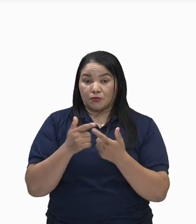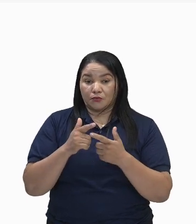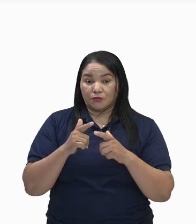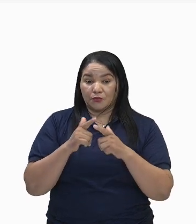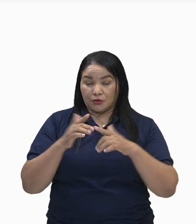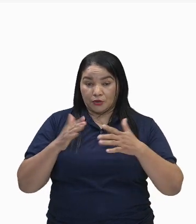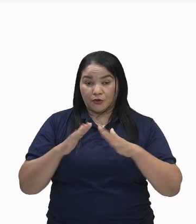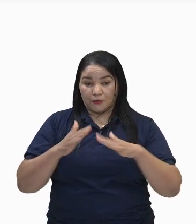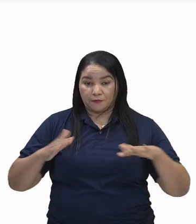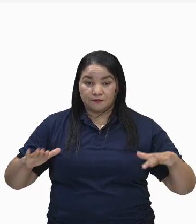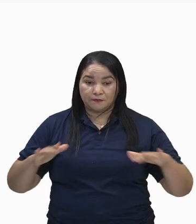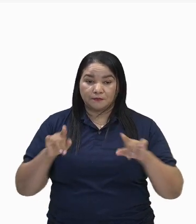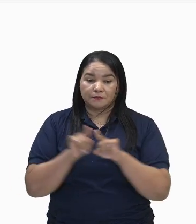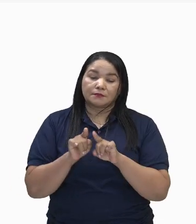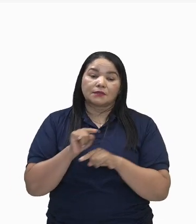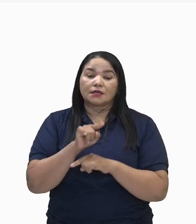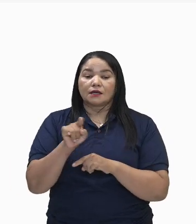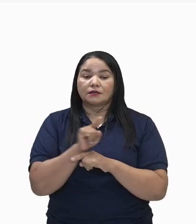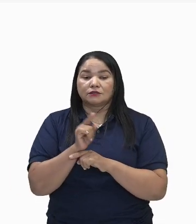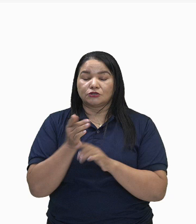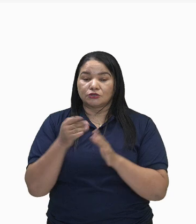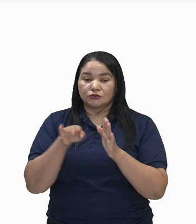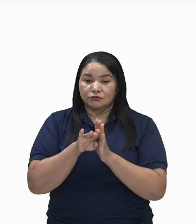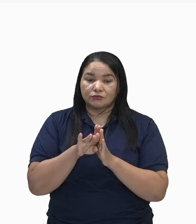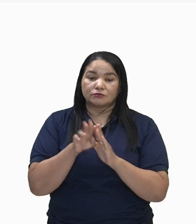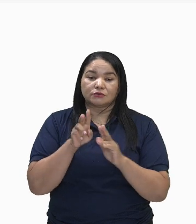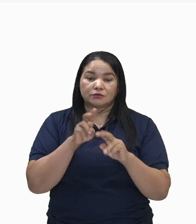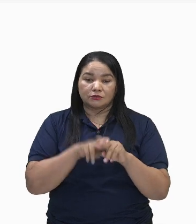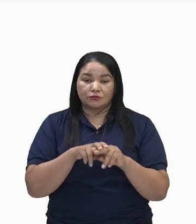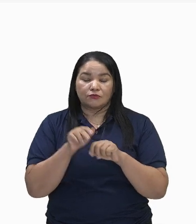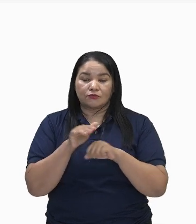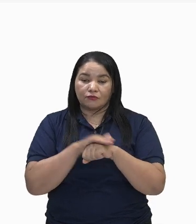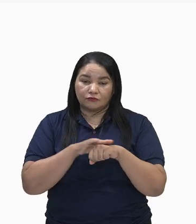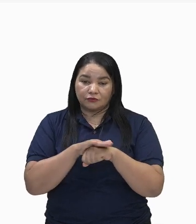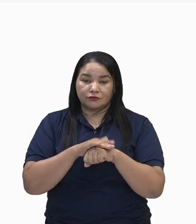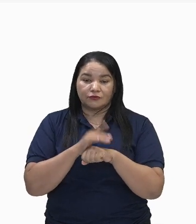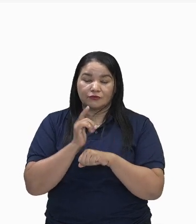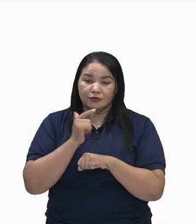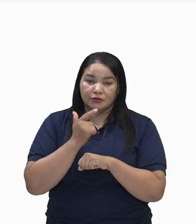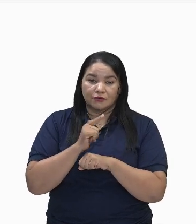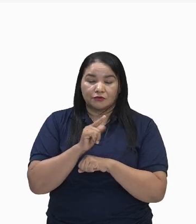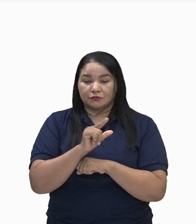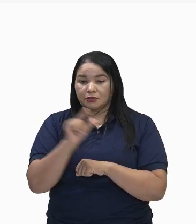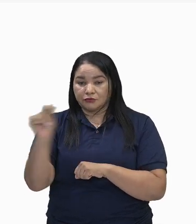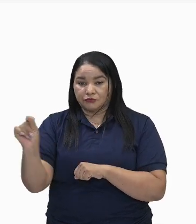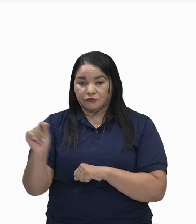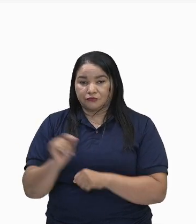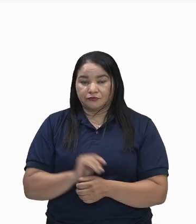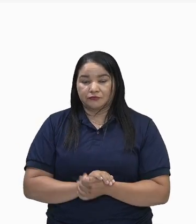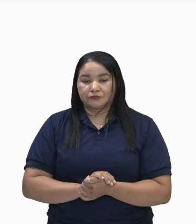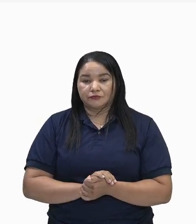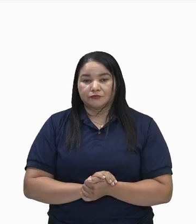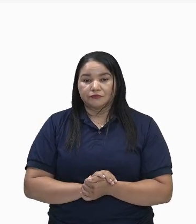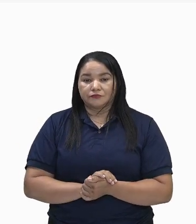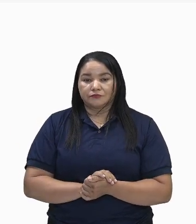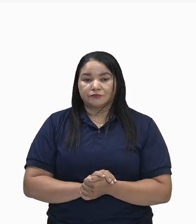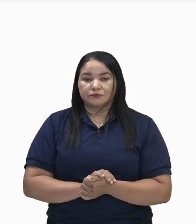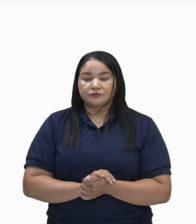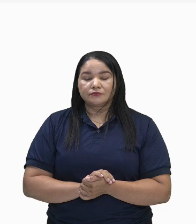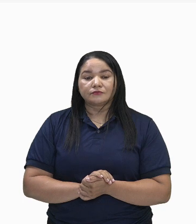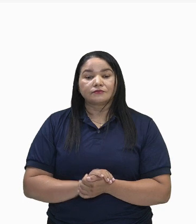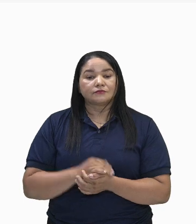Ele chegou, sentou, conversou, riu, partiu. Então,